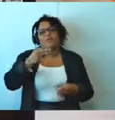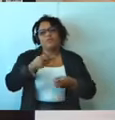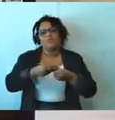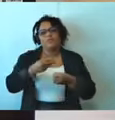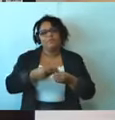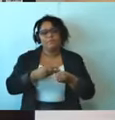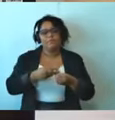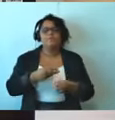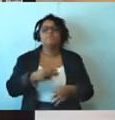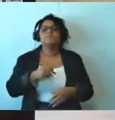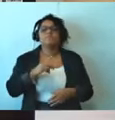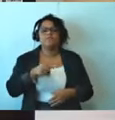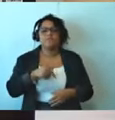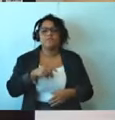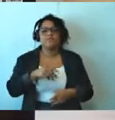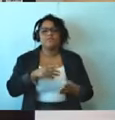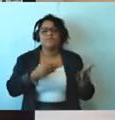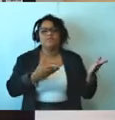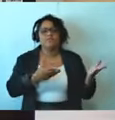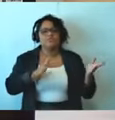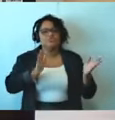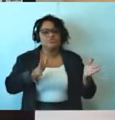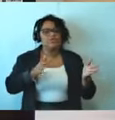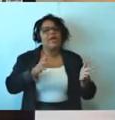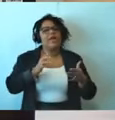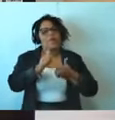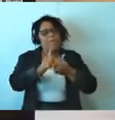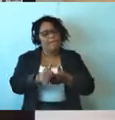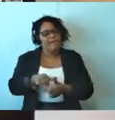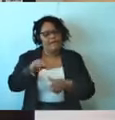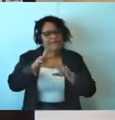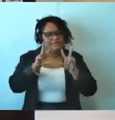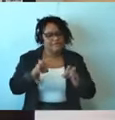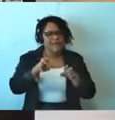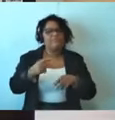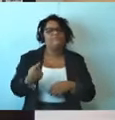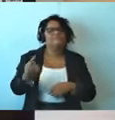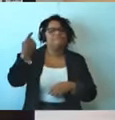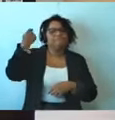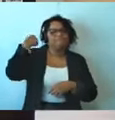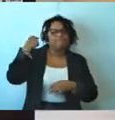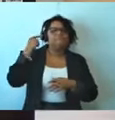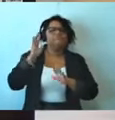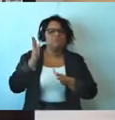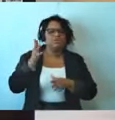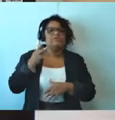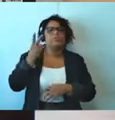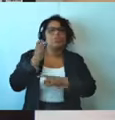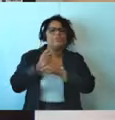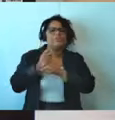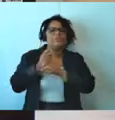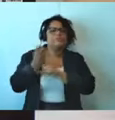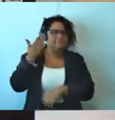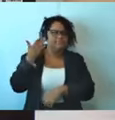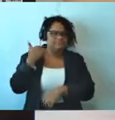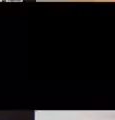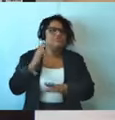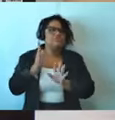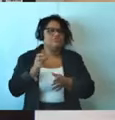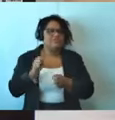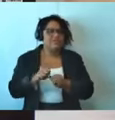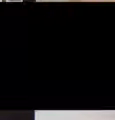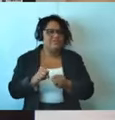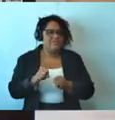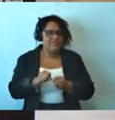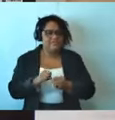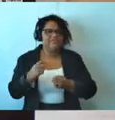outras audiências públicas lá atrás, né? A primeira de todas foi há 2 anos atrás, e a gente já vem debatendo esse assunto. E